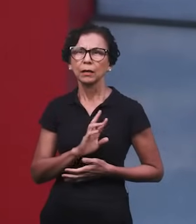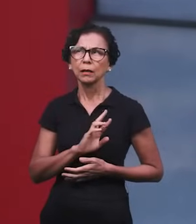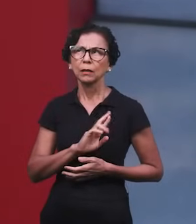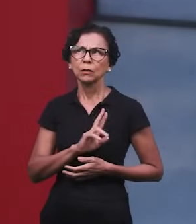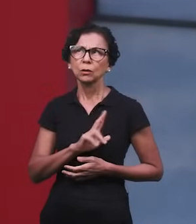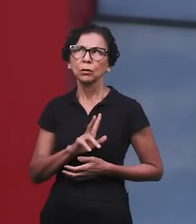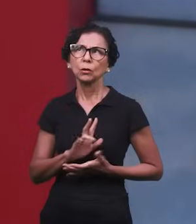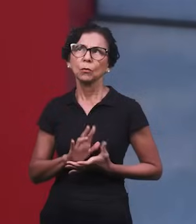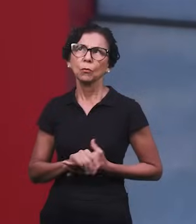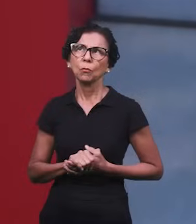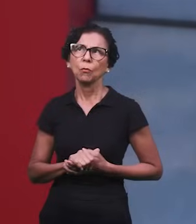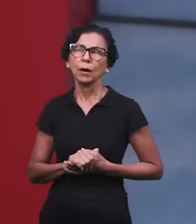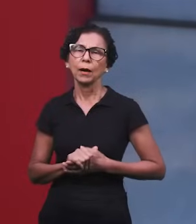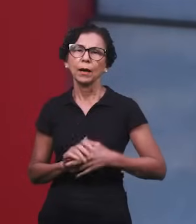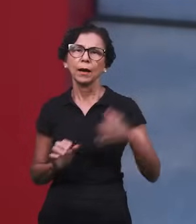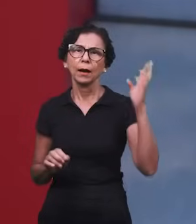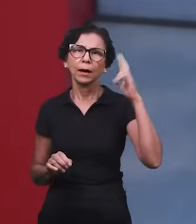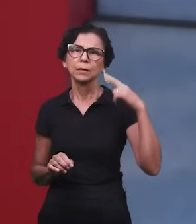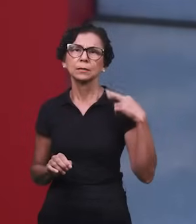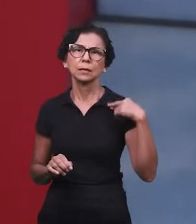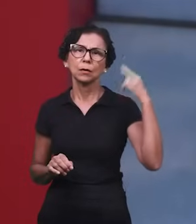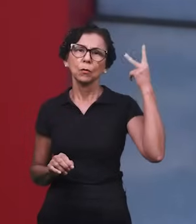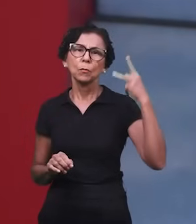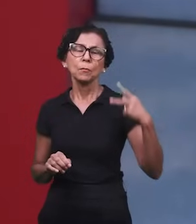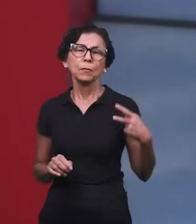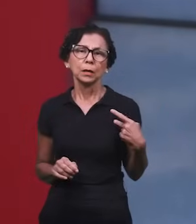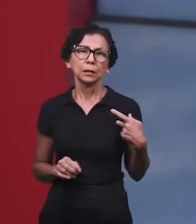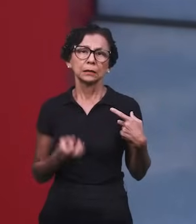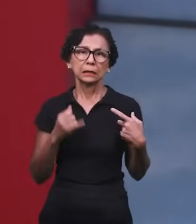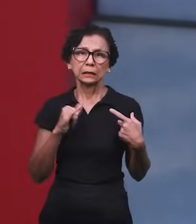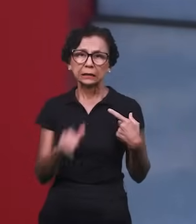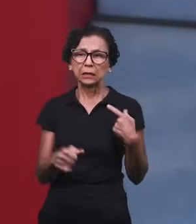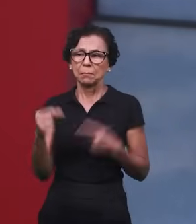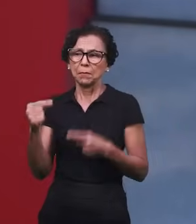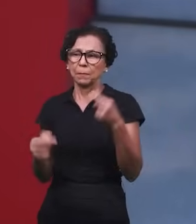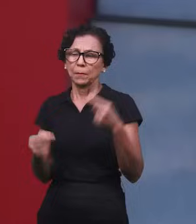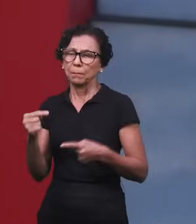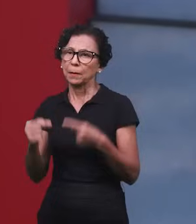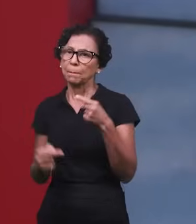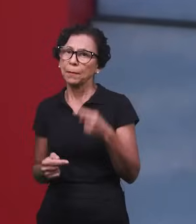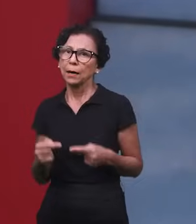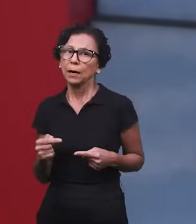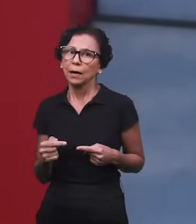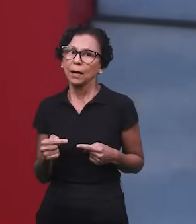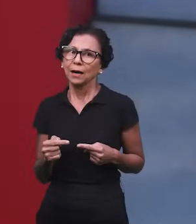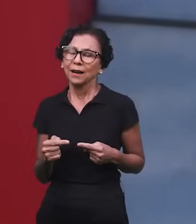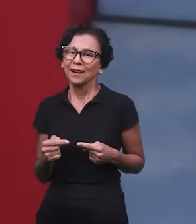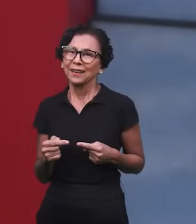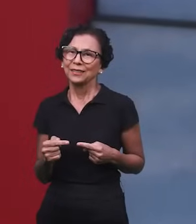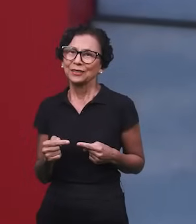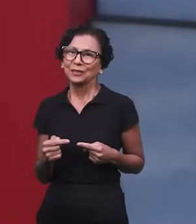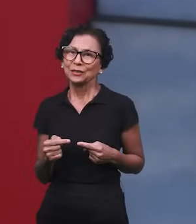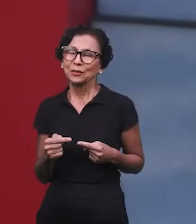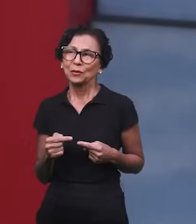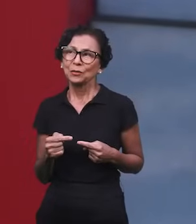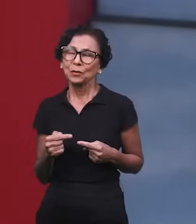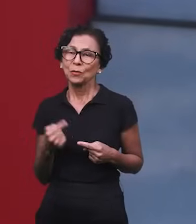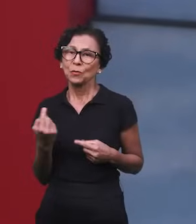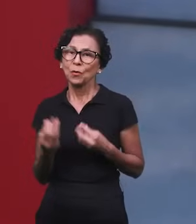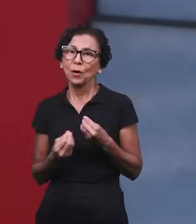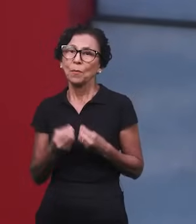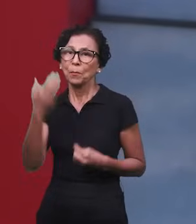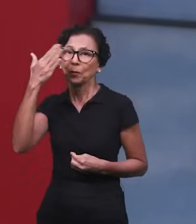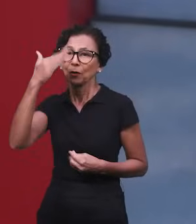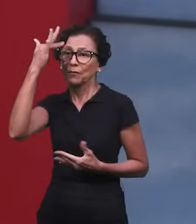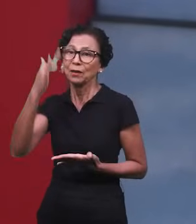vamos perder, porque nós não temos argumentos para comprovar racionalmente a nossa fé. Então, certas coisas nós não